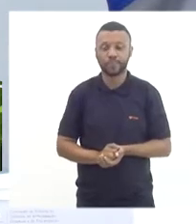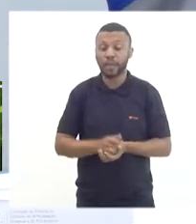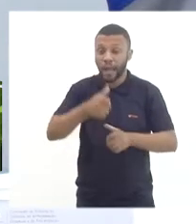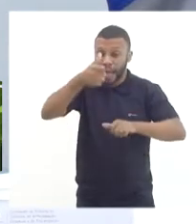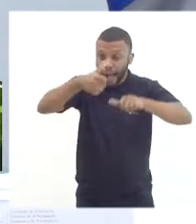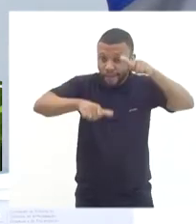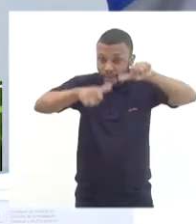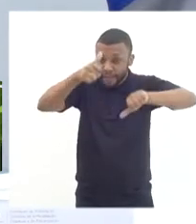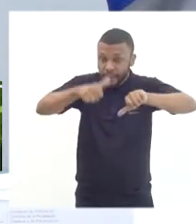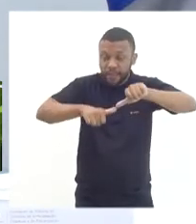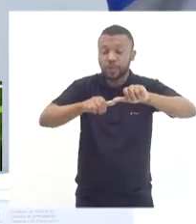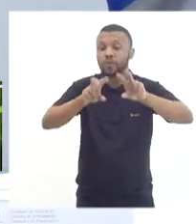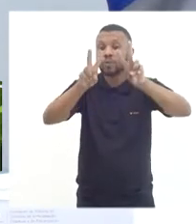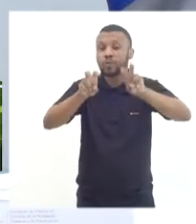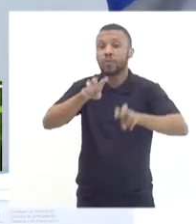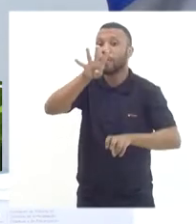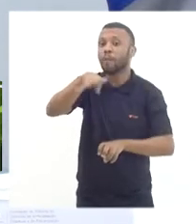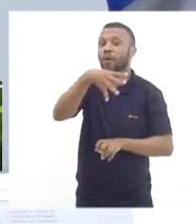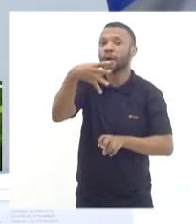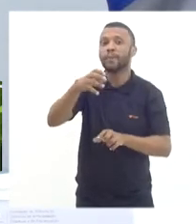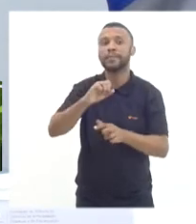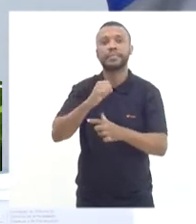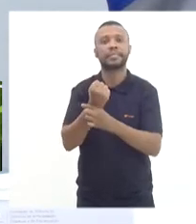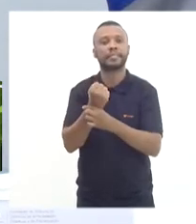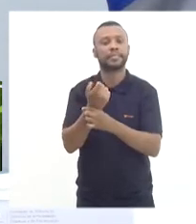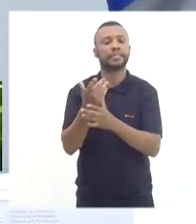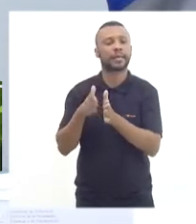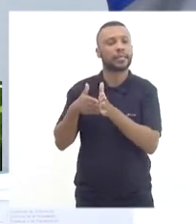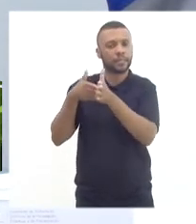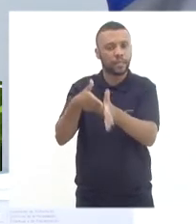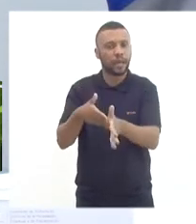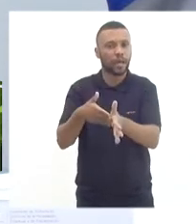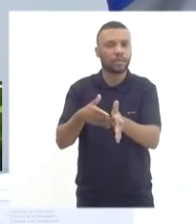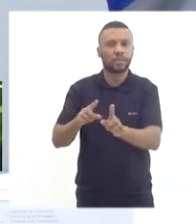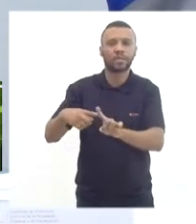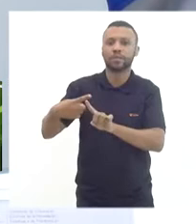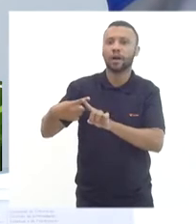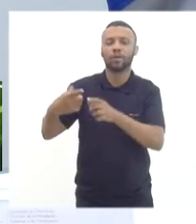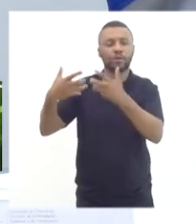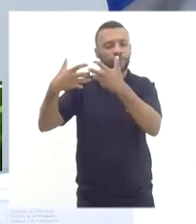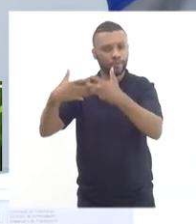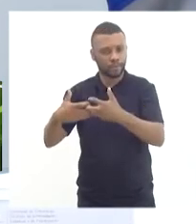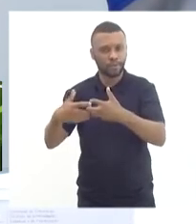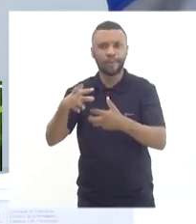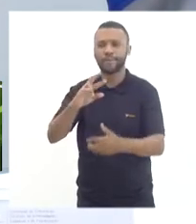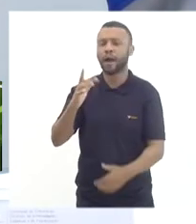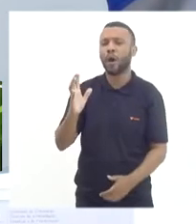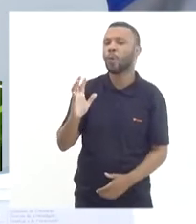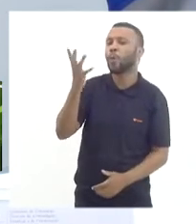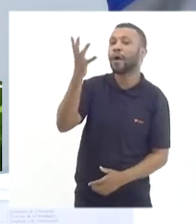do programa de integridade de seu funcionamento ocorrerá mediante a